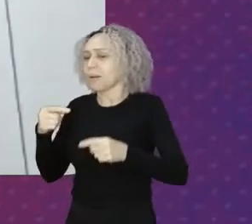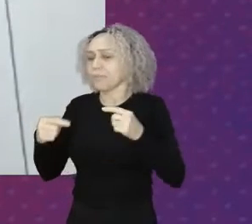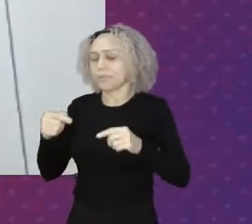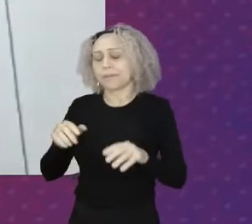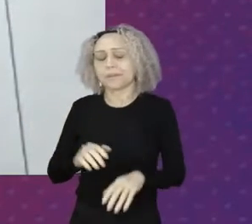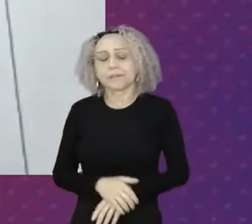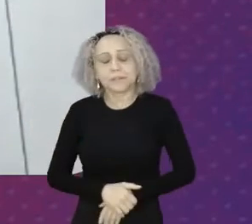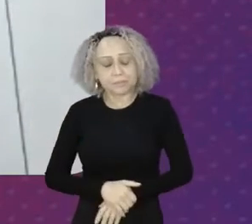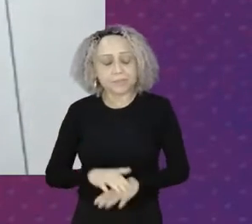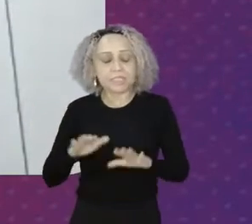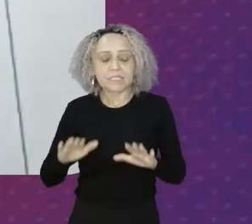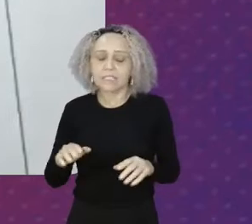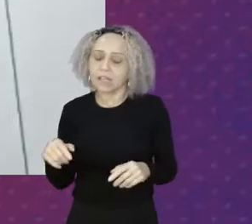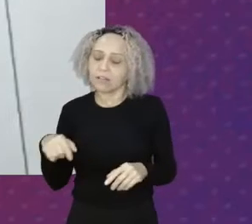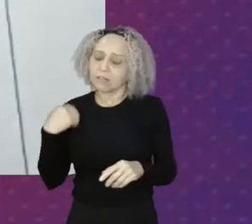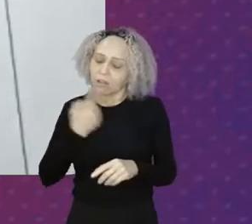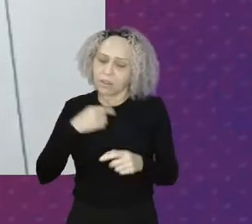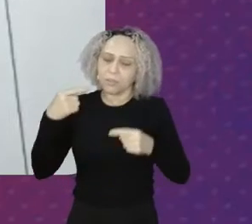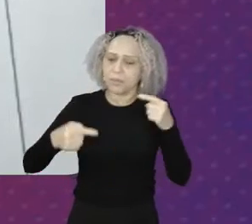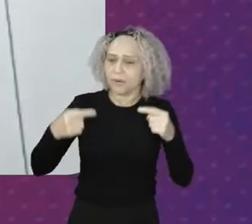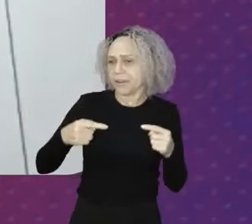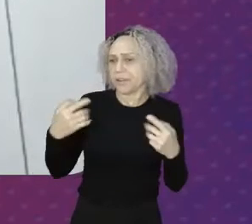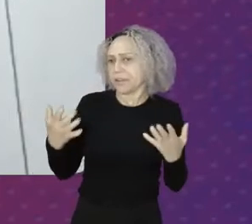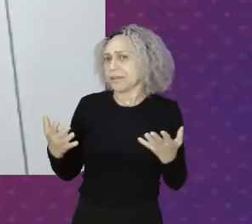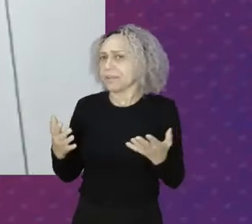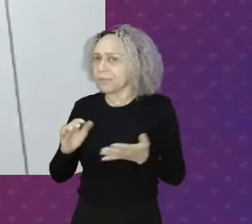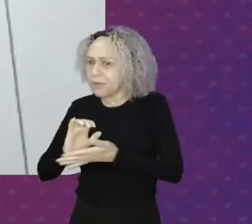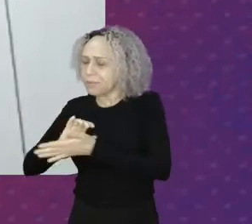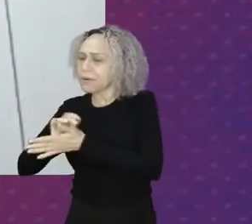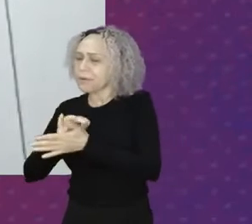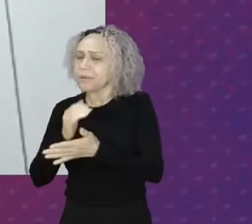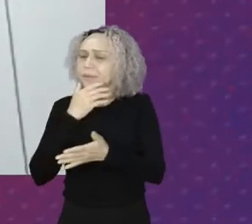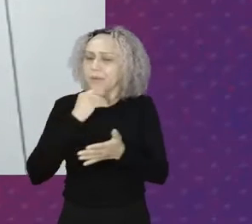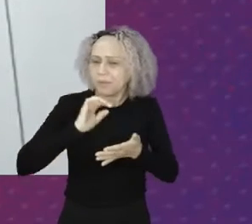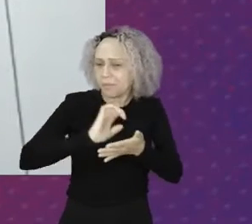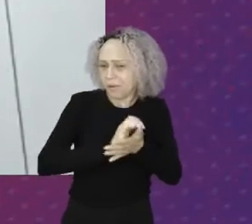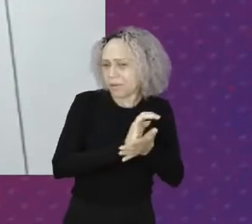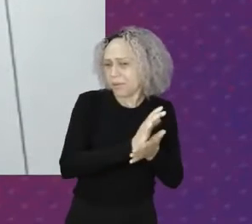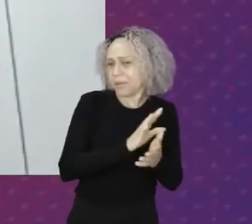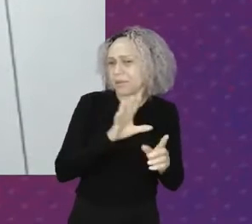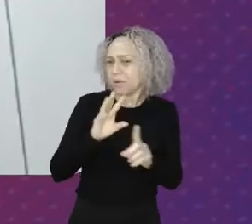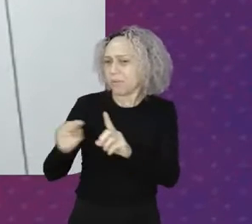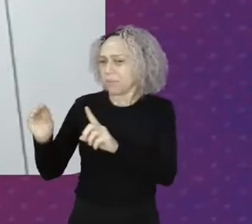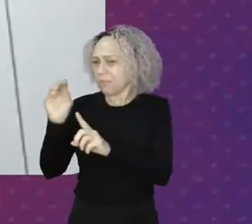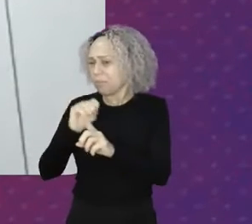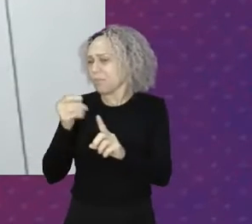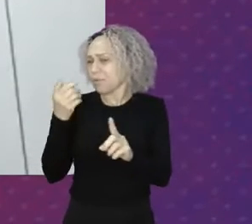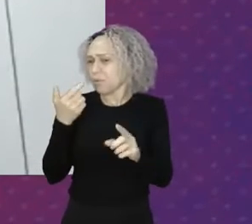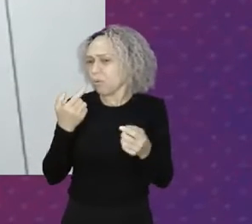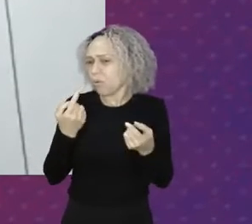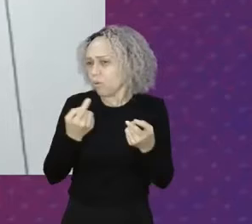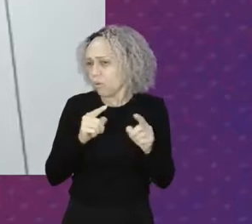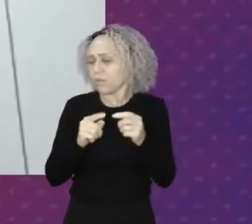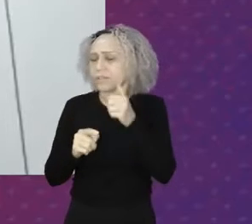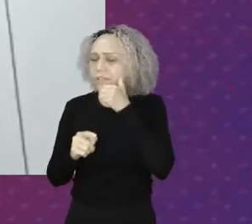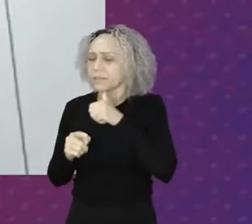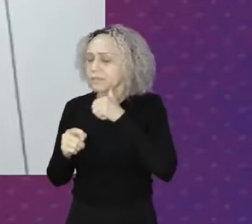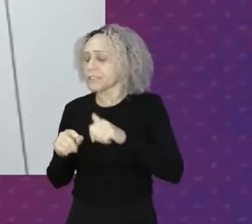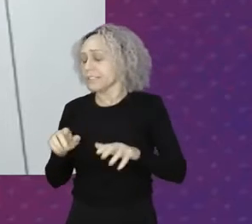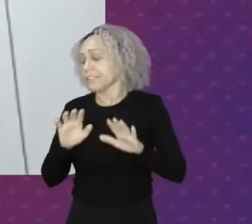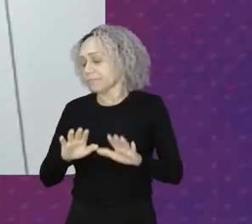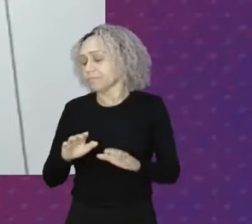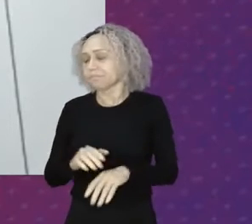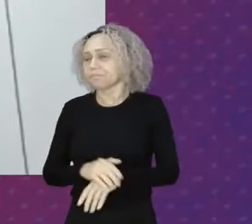assim como as secretárias estaduais e todo o ministério, a gente tem se empenhado muito no enfrentamento à